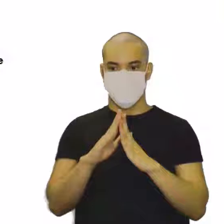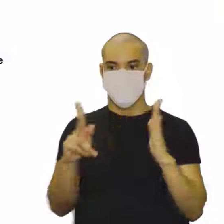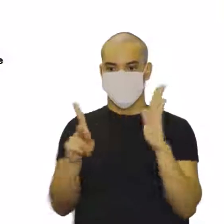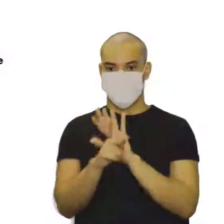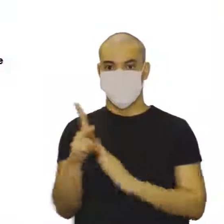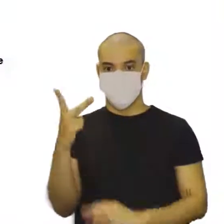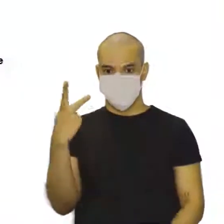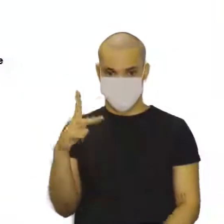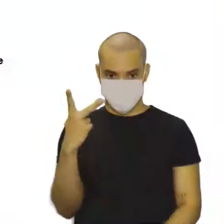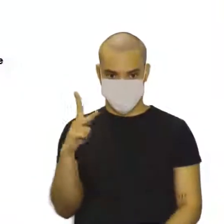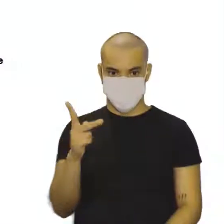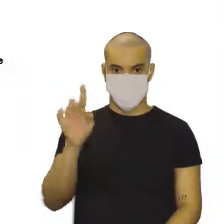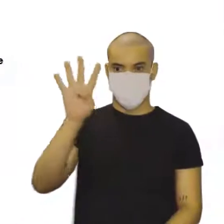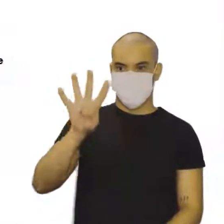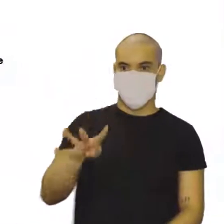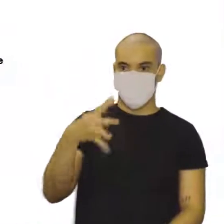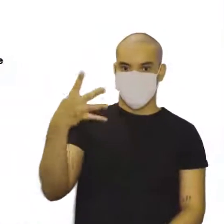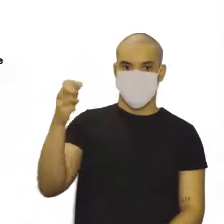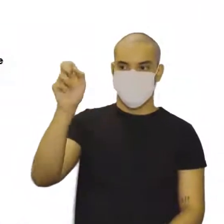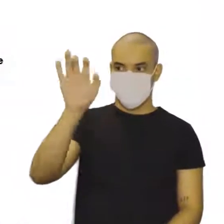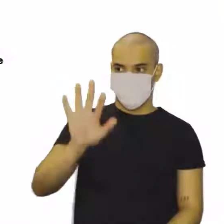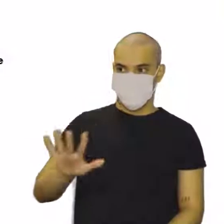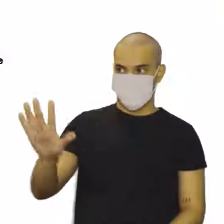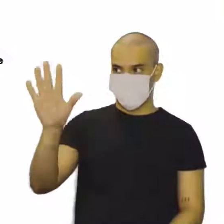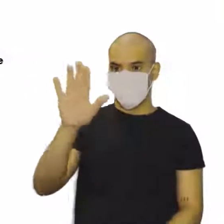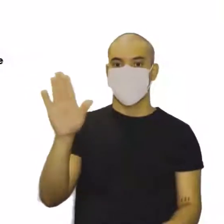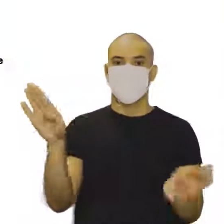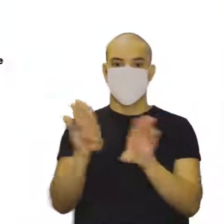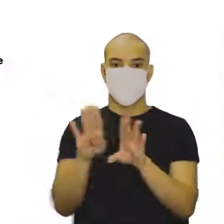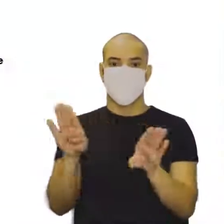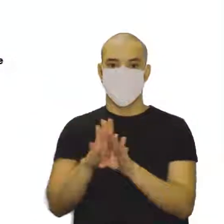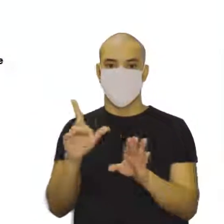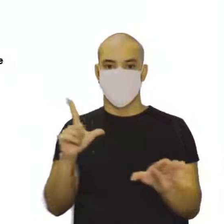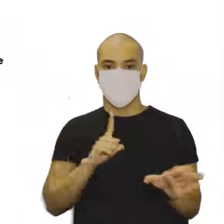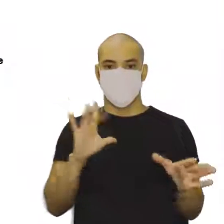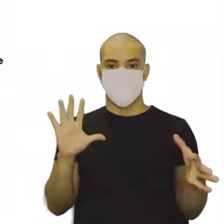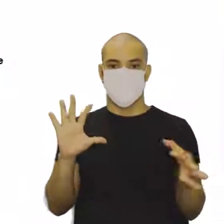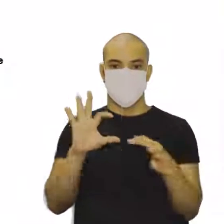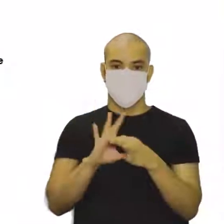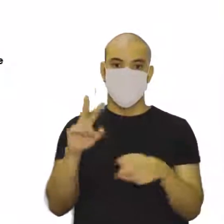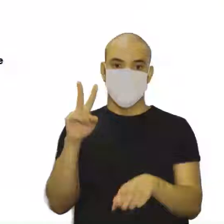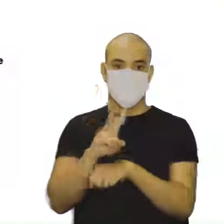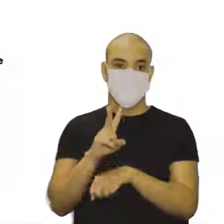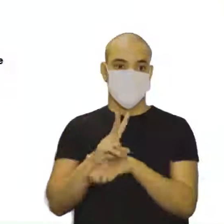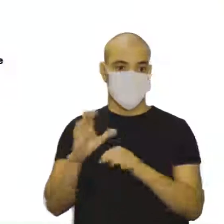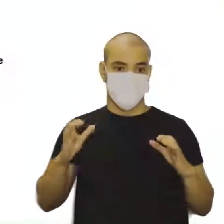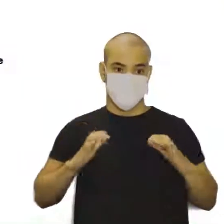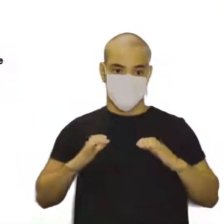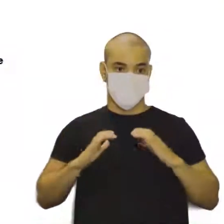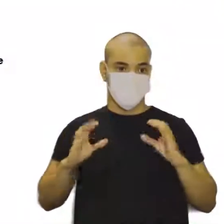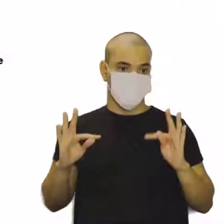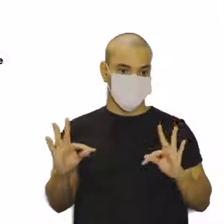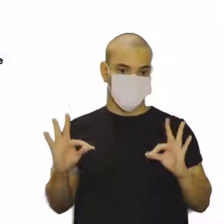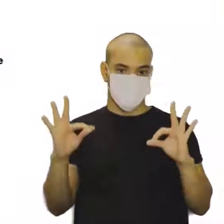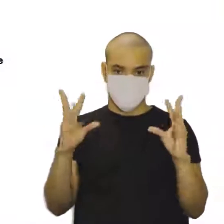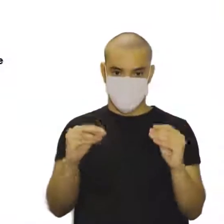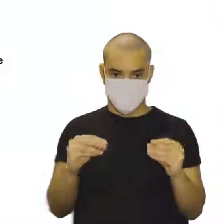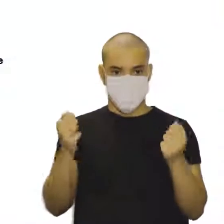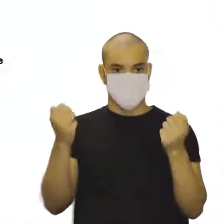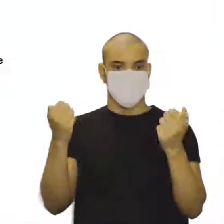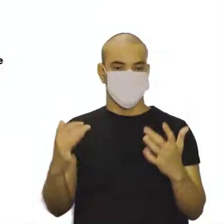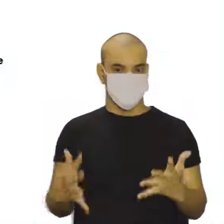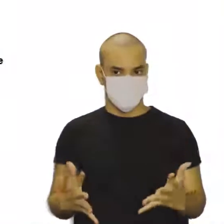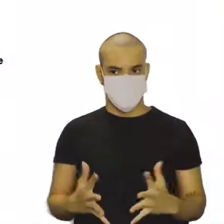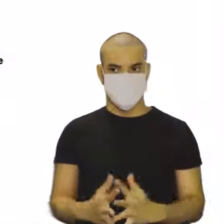seu painel de distribuição elétrico lá, e também disjuntores aí para proteger a cidade inteira, né? Que a gente está falando